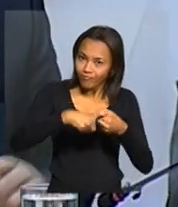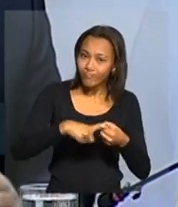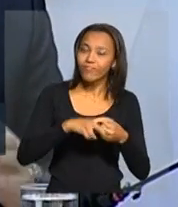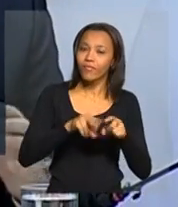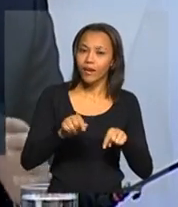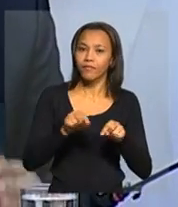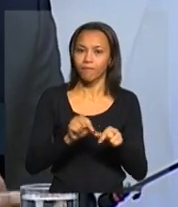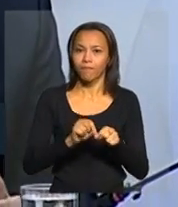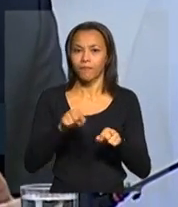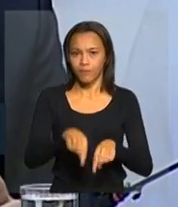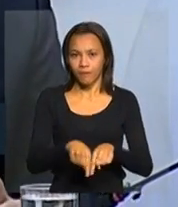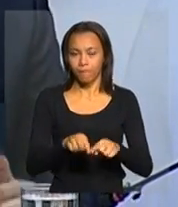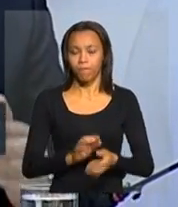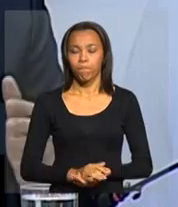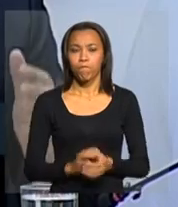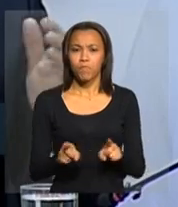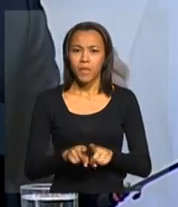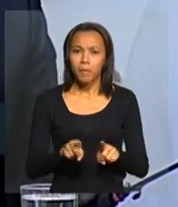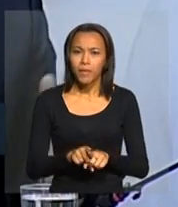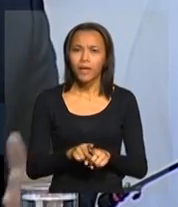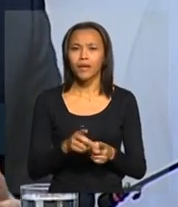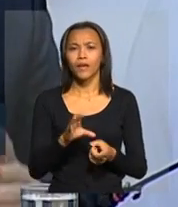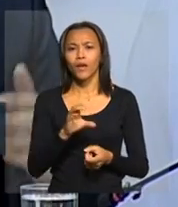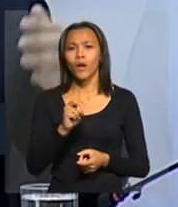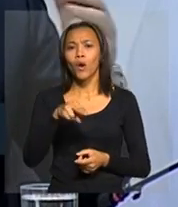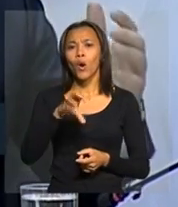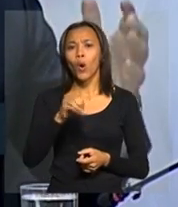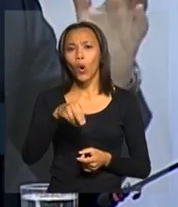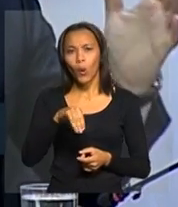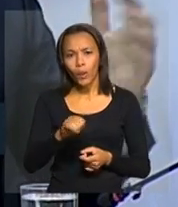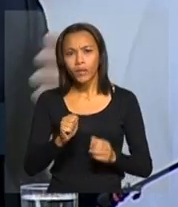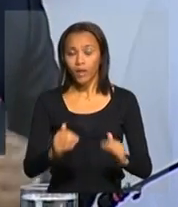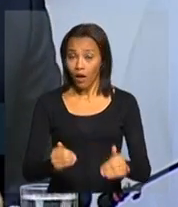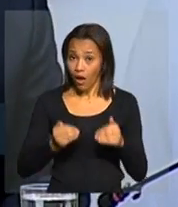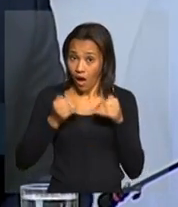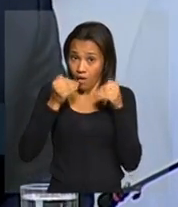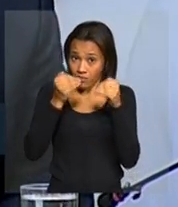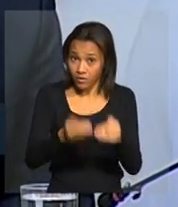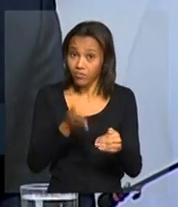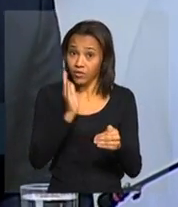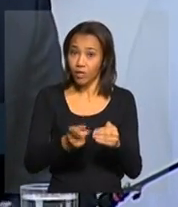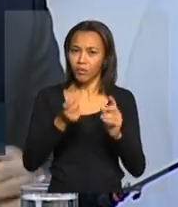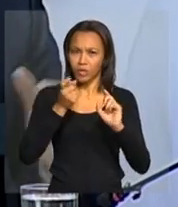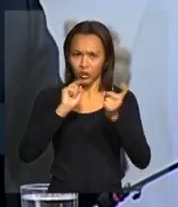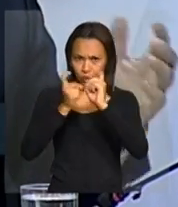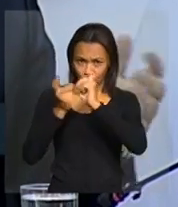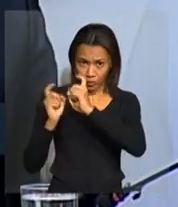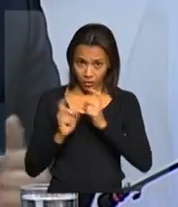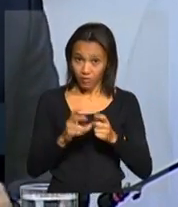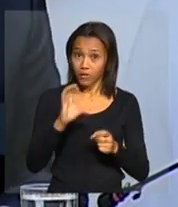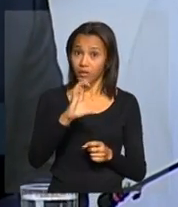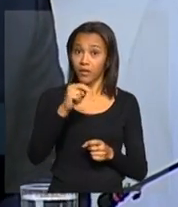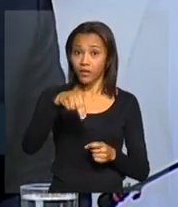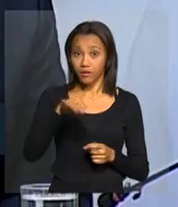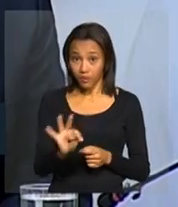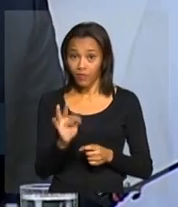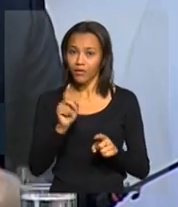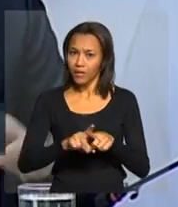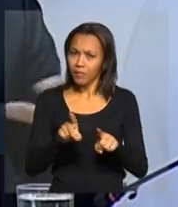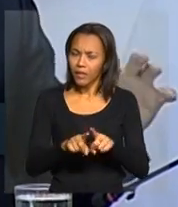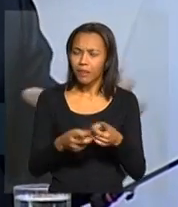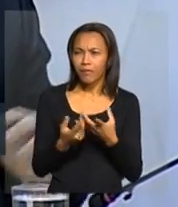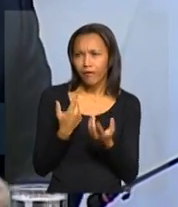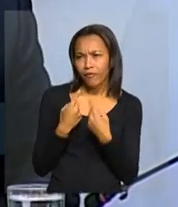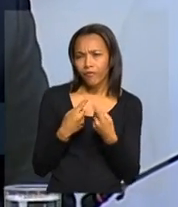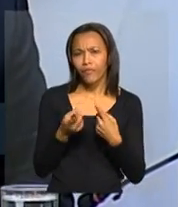órgãos sólidos completos, né, tecido, córnea, avançando numa discussão com a SNT na criação do banco de tecidos, e